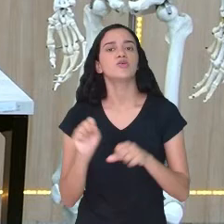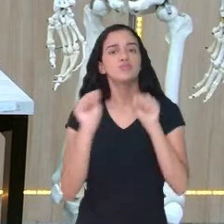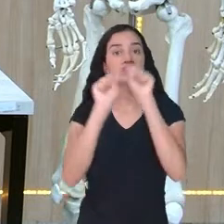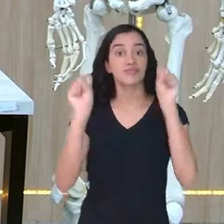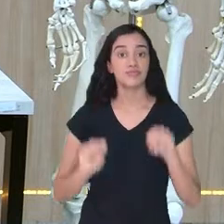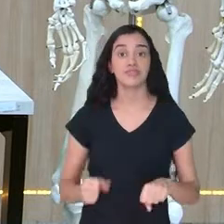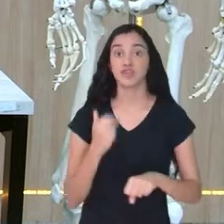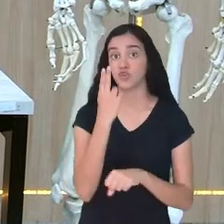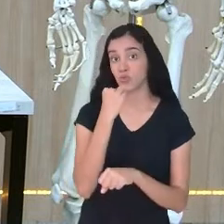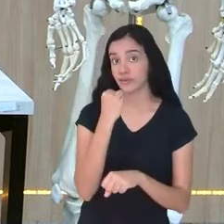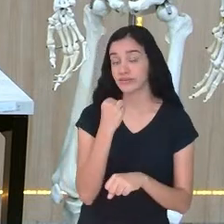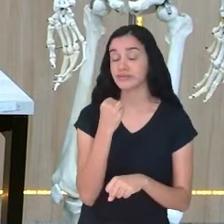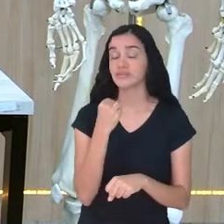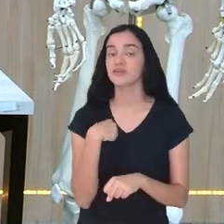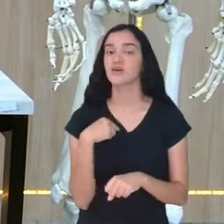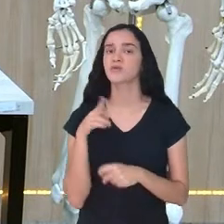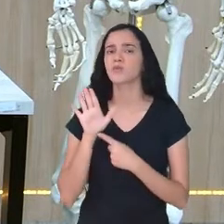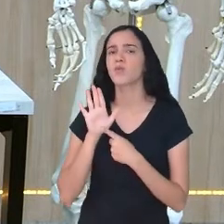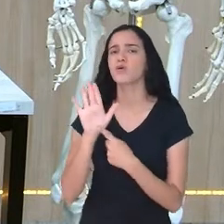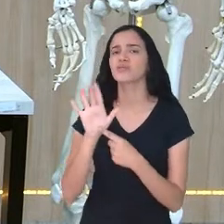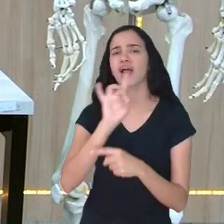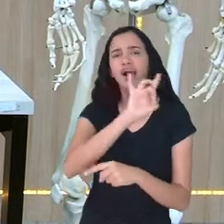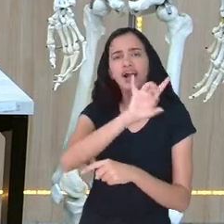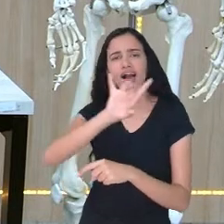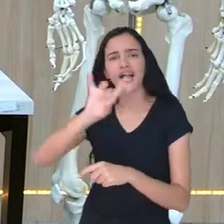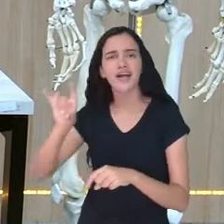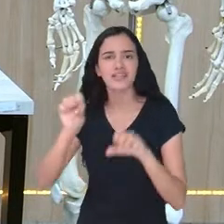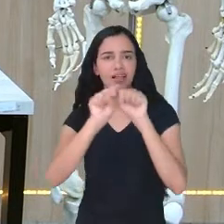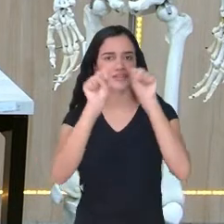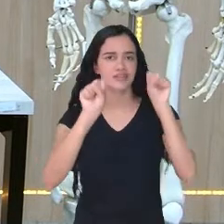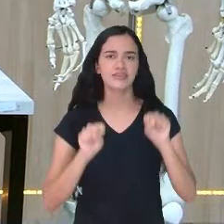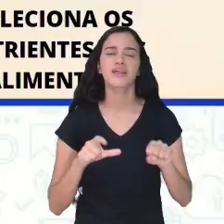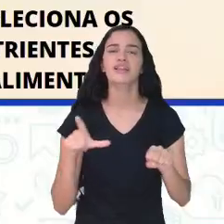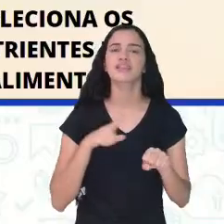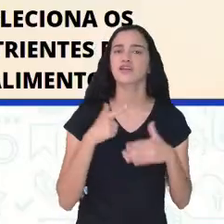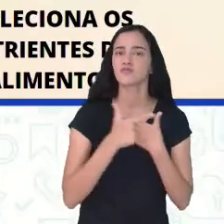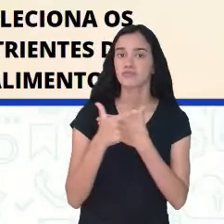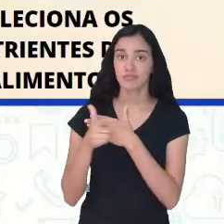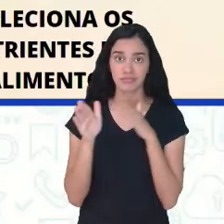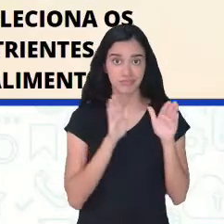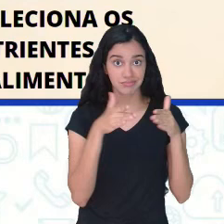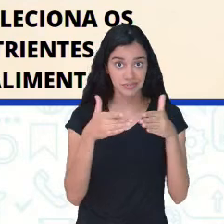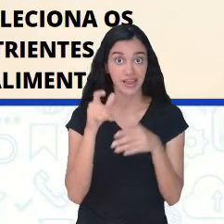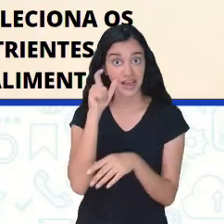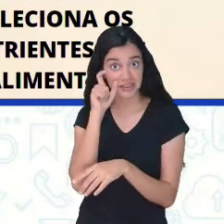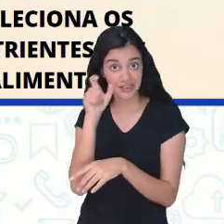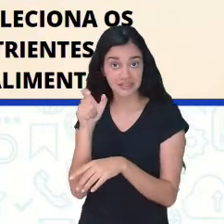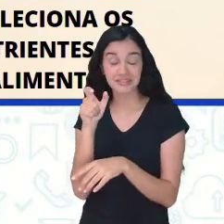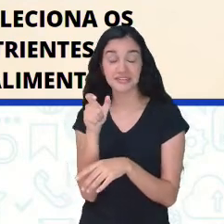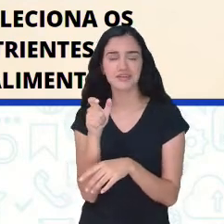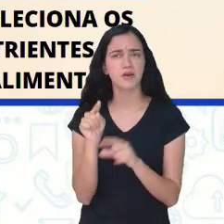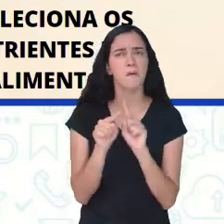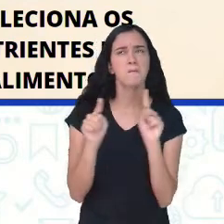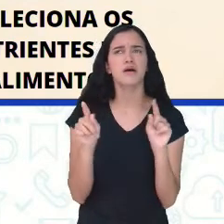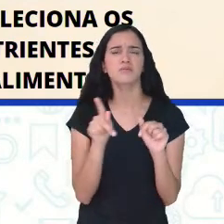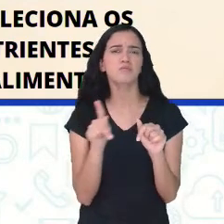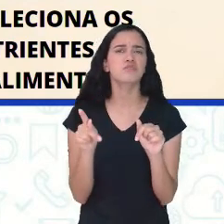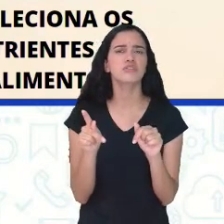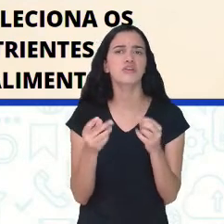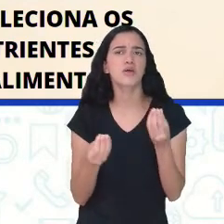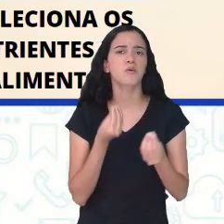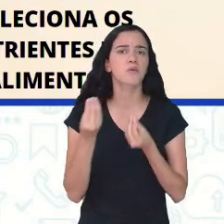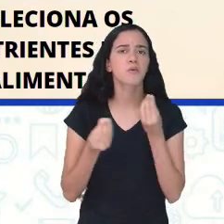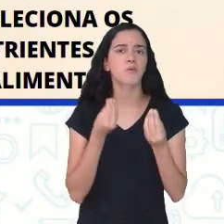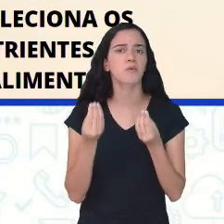Eu estou colocando para vocês que cada sistema tem uma função específica. Bem interessante. Mas aí, professora, como é que ocorre